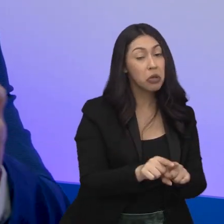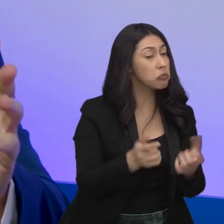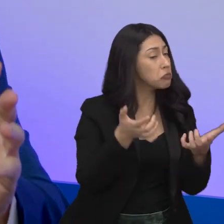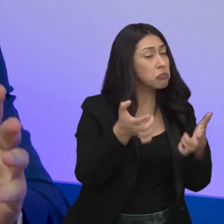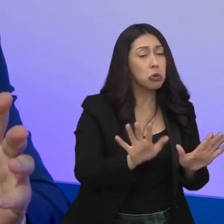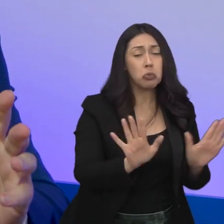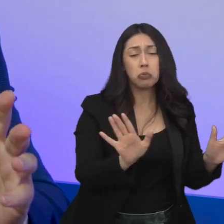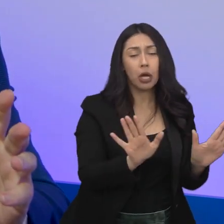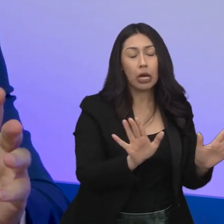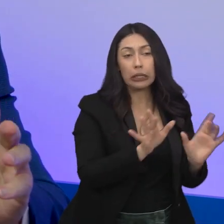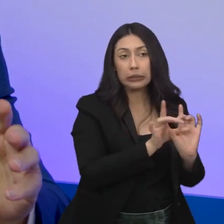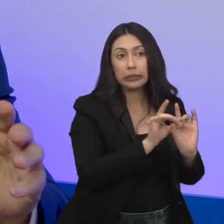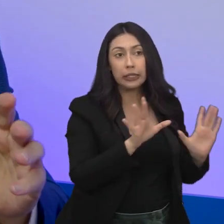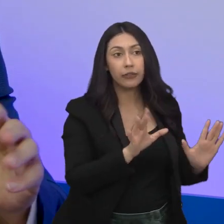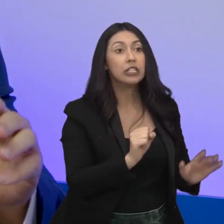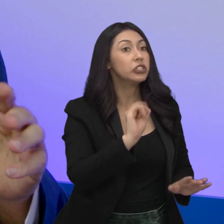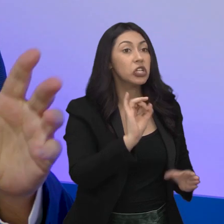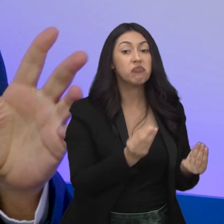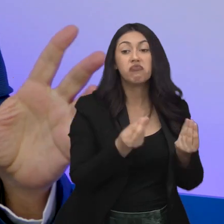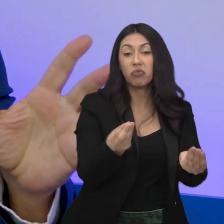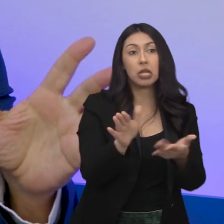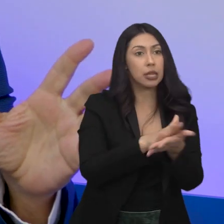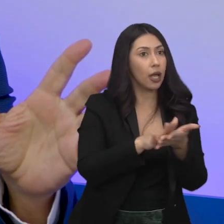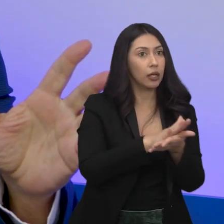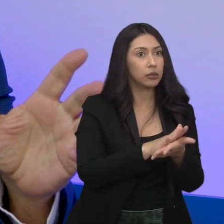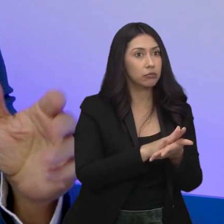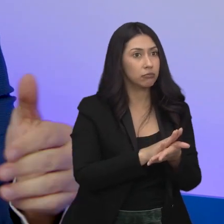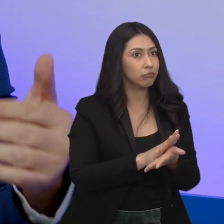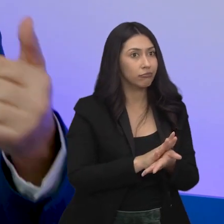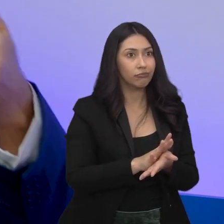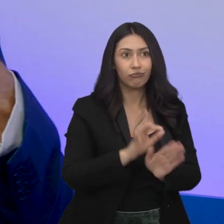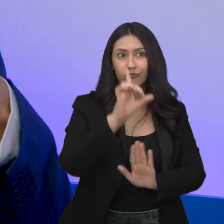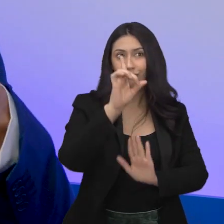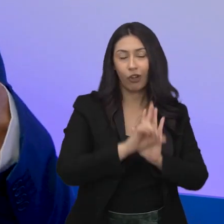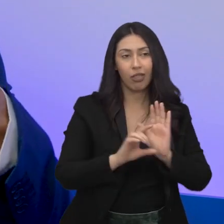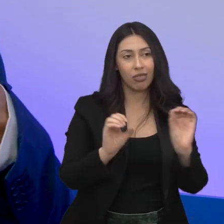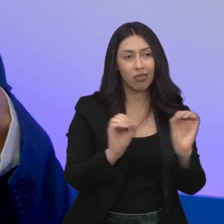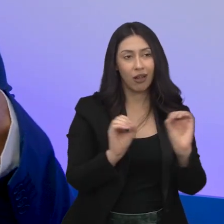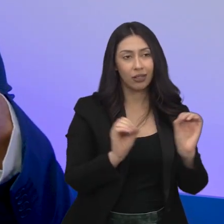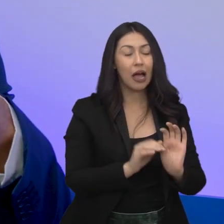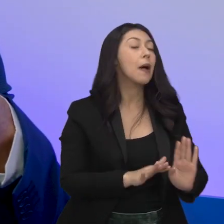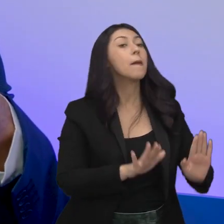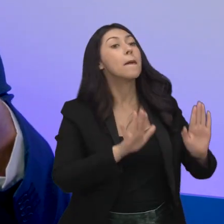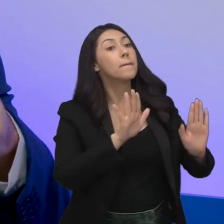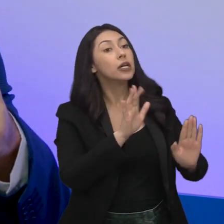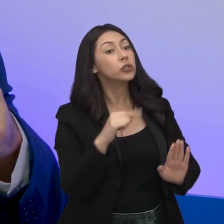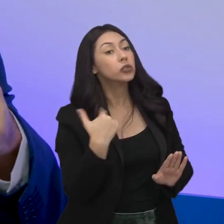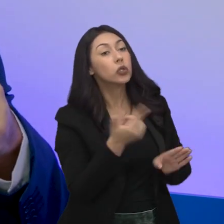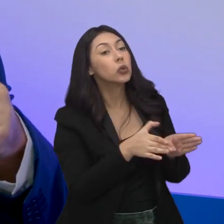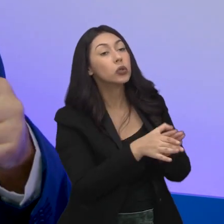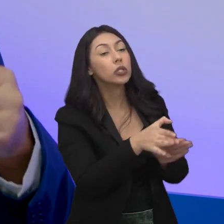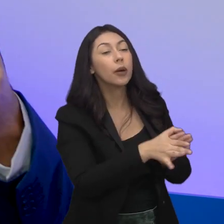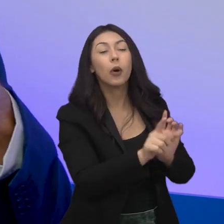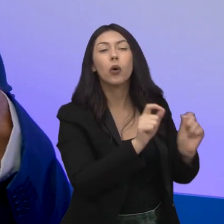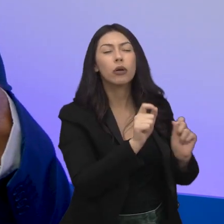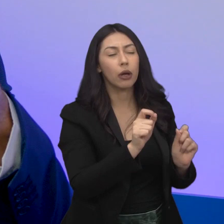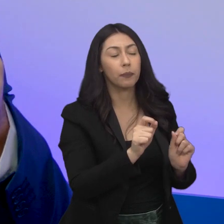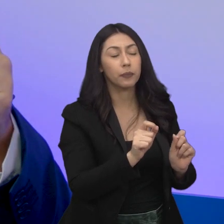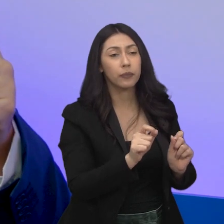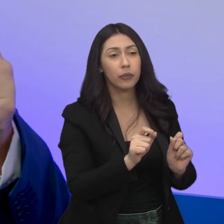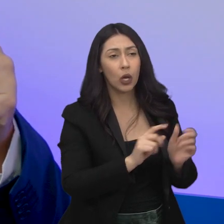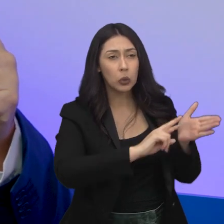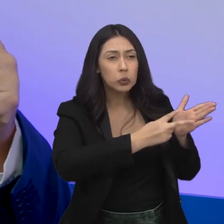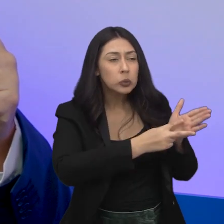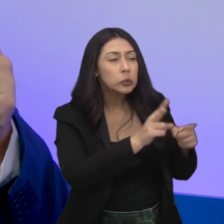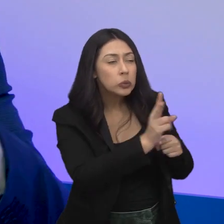Se ele não conceder, o inquilino não tem o direito de votar. Entretanto, a gente sempre orienta o síndico e a síndica a falar, se ele não vota,